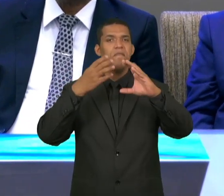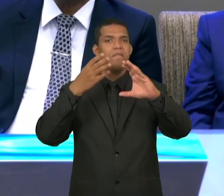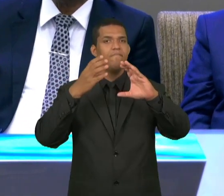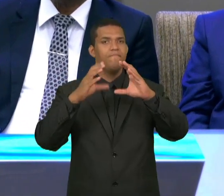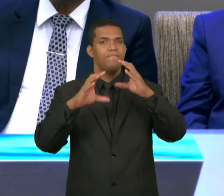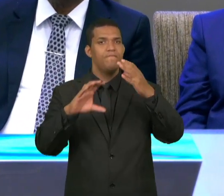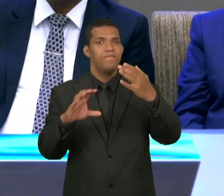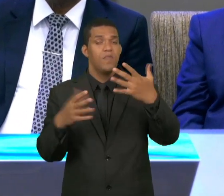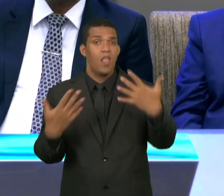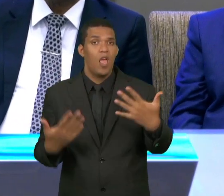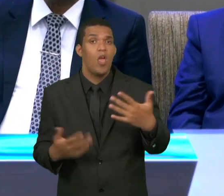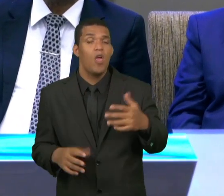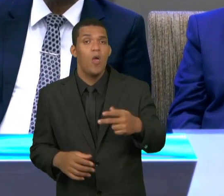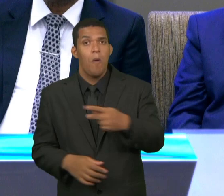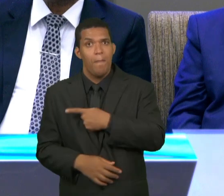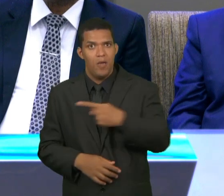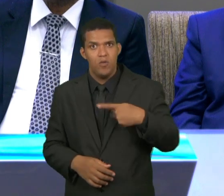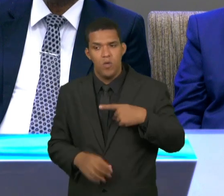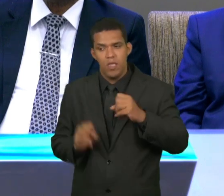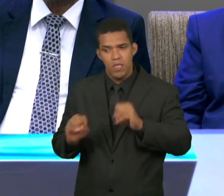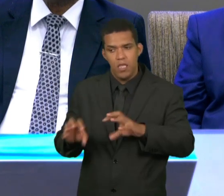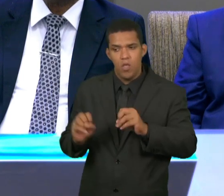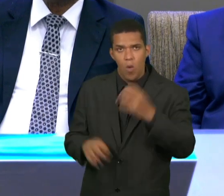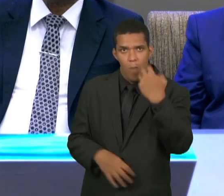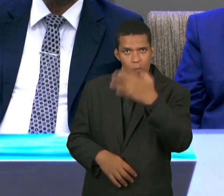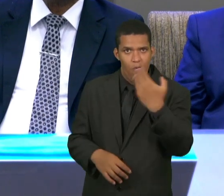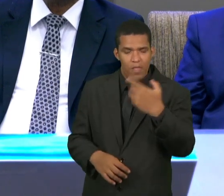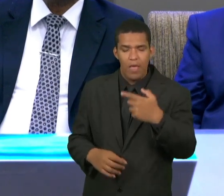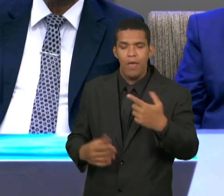que o seu pastor tinha lhe ensinado.